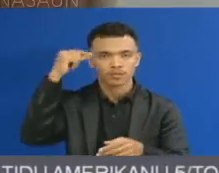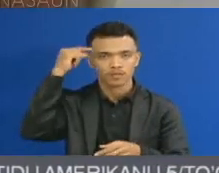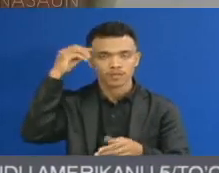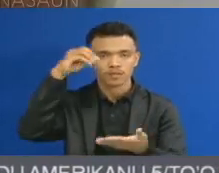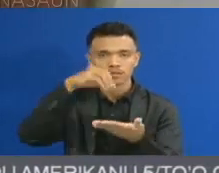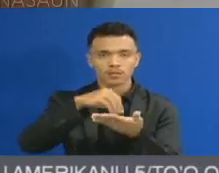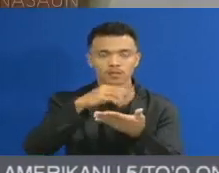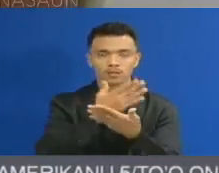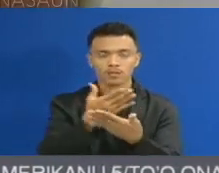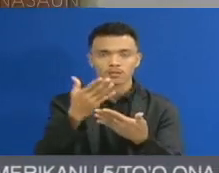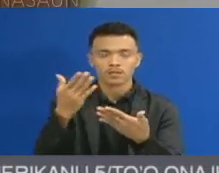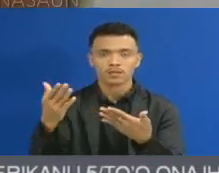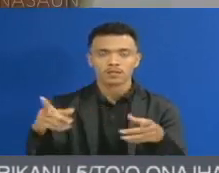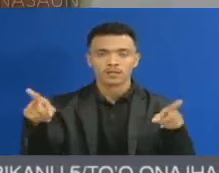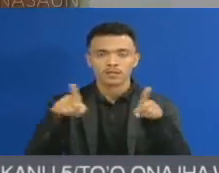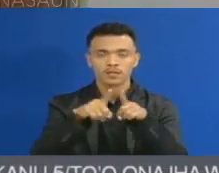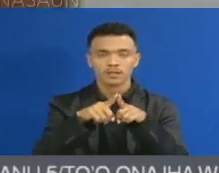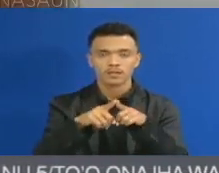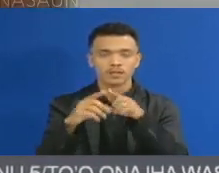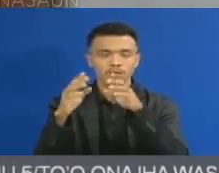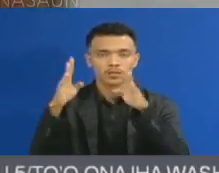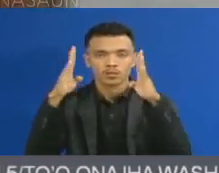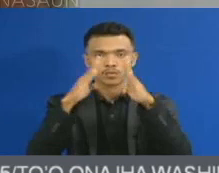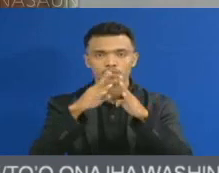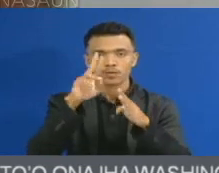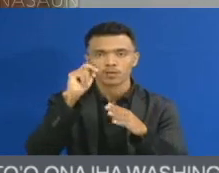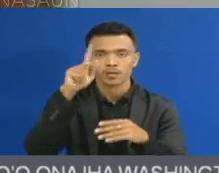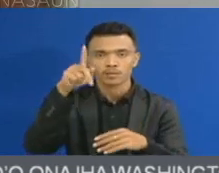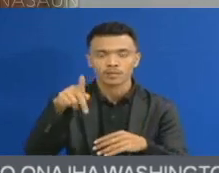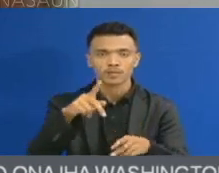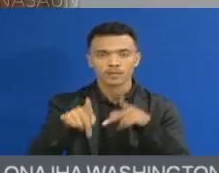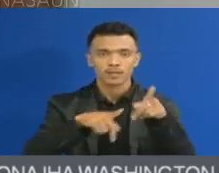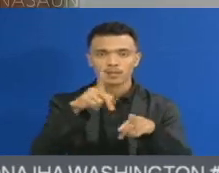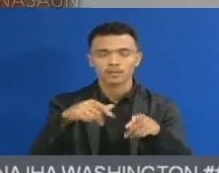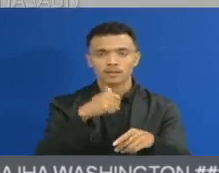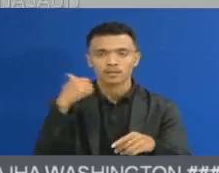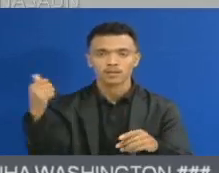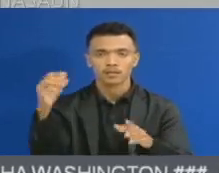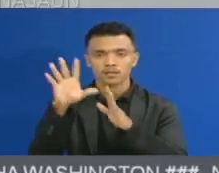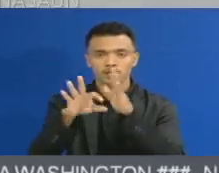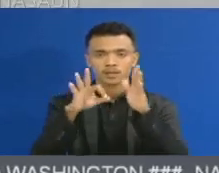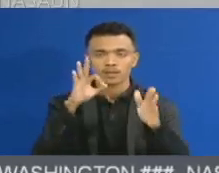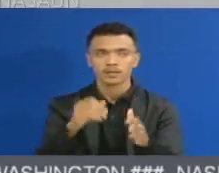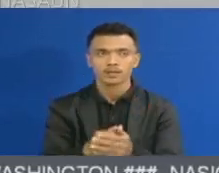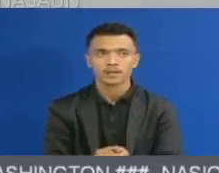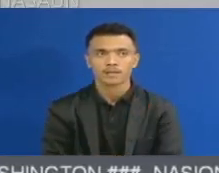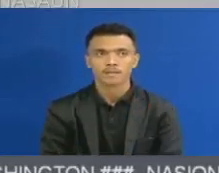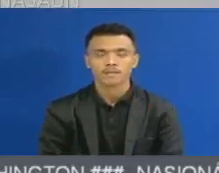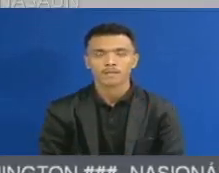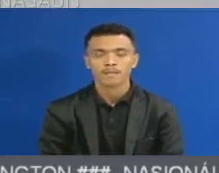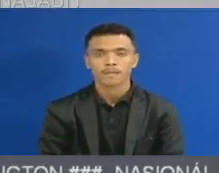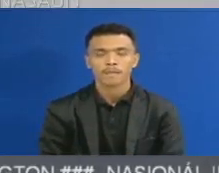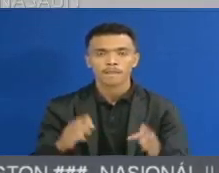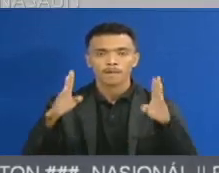coloca facilidade uma larang nian, hanesang mos, uma na Roma Mbapovo nebe beneficiário seluk hetan. Forometene,